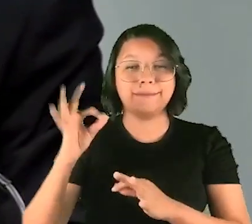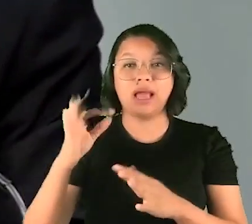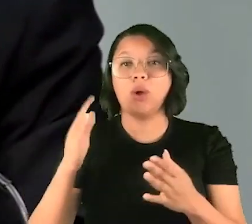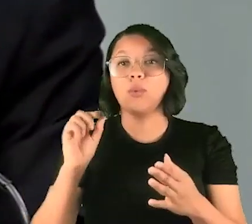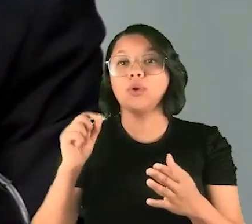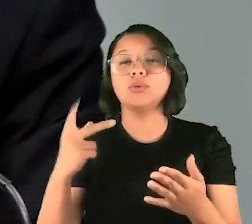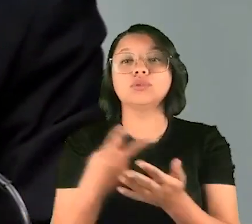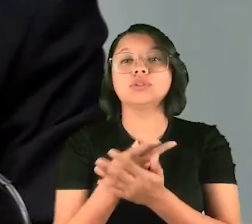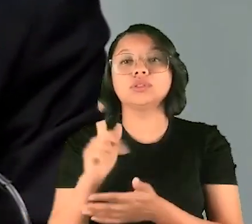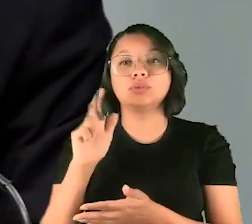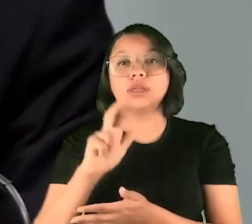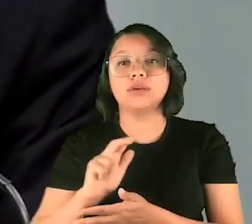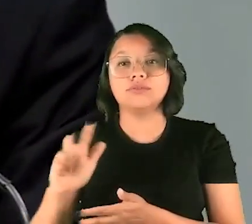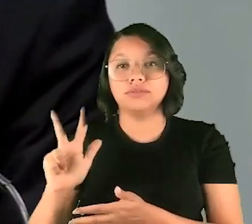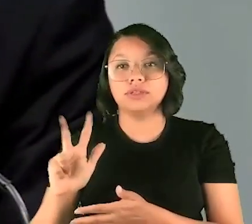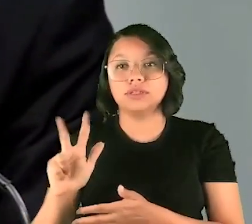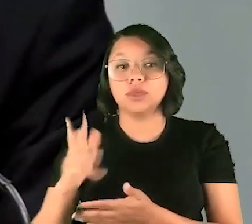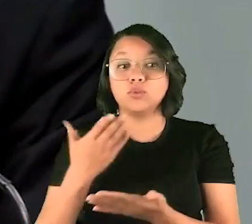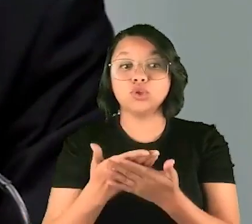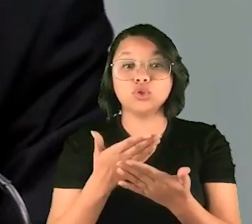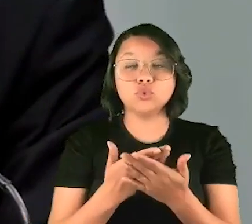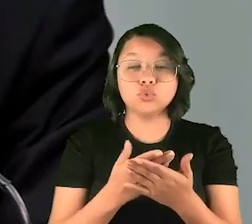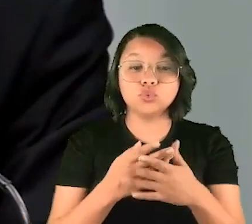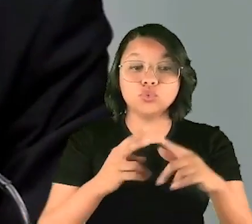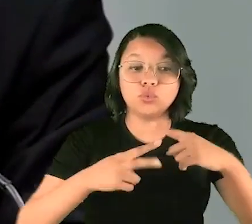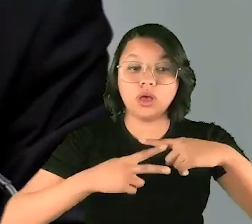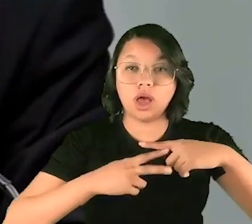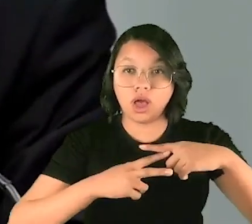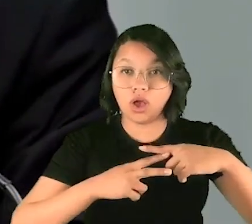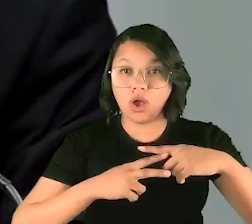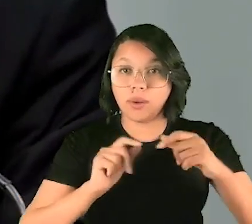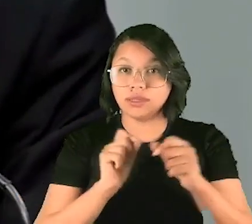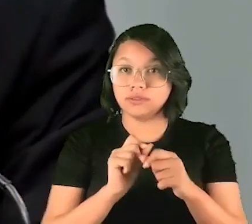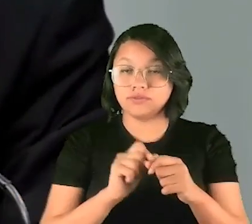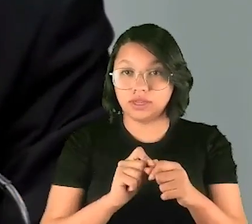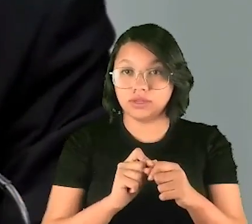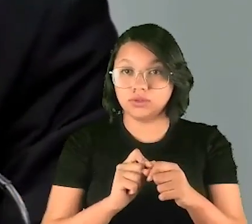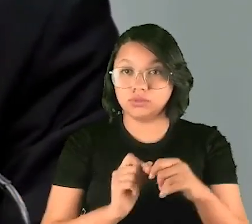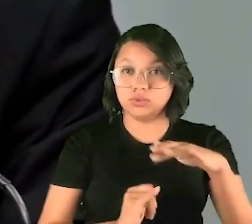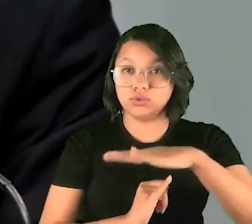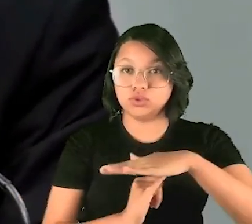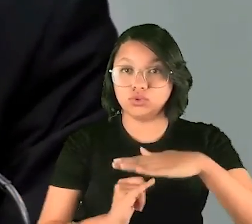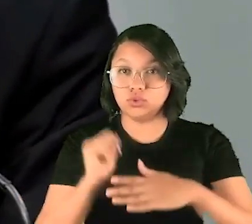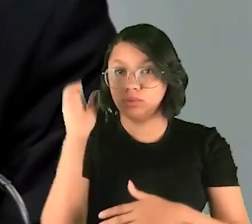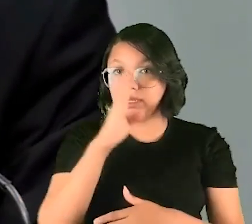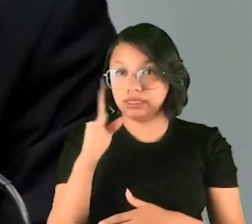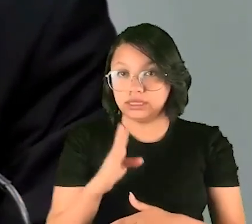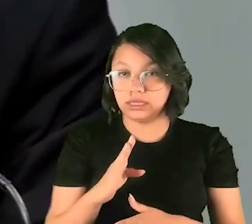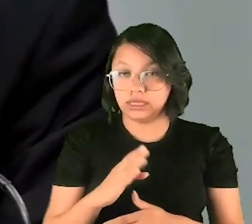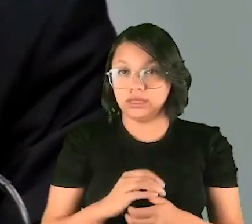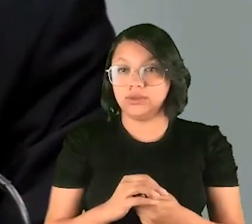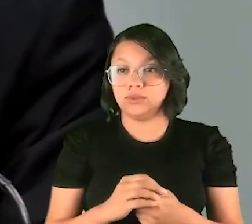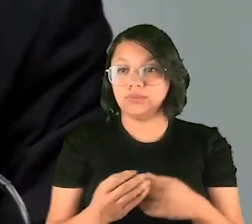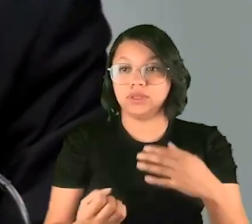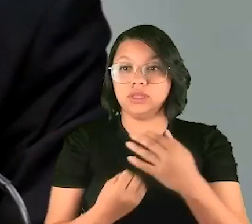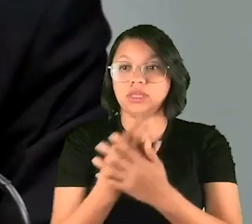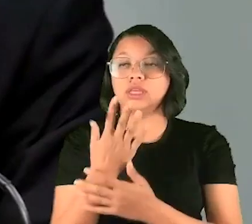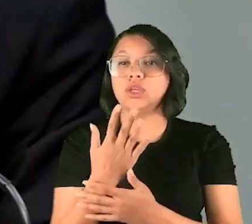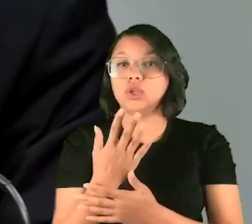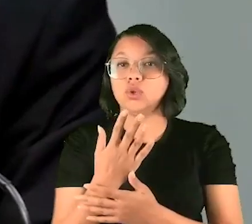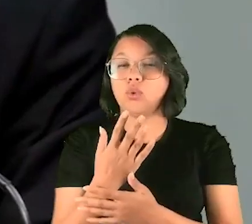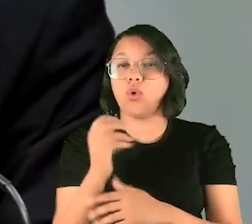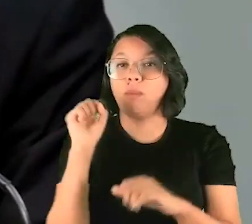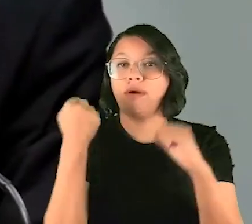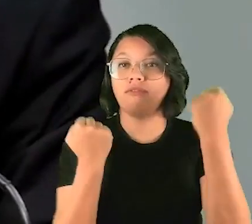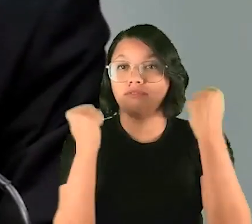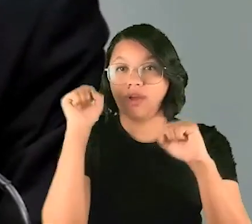competidora deles, por esse preço elevado. O que foi aprovado na Anvisa recentemente é o estudo clínico a ser feito pelo Butantan,